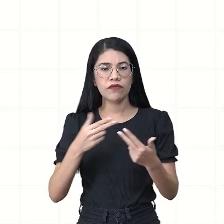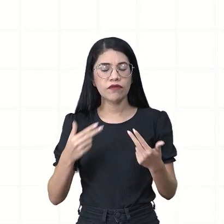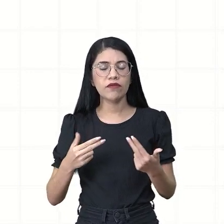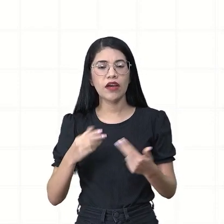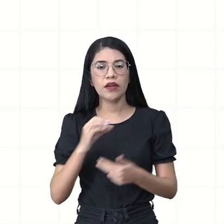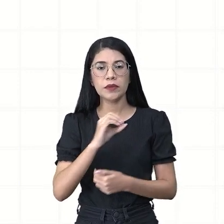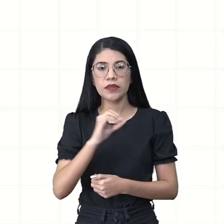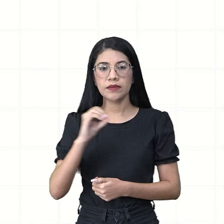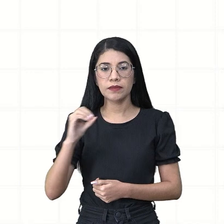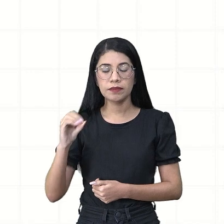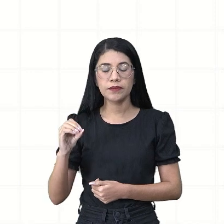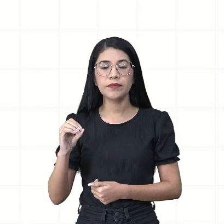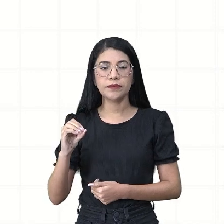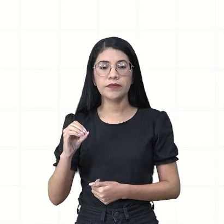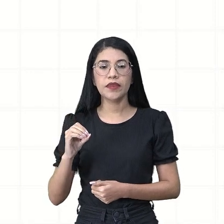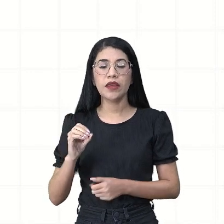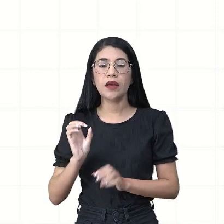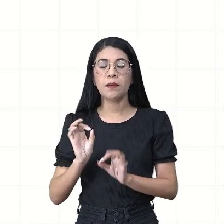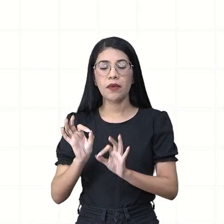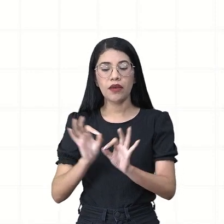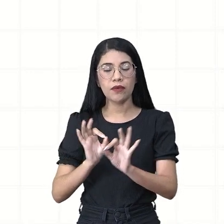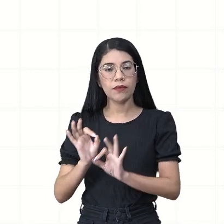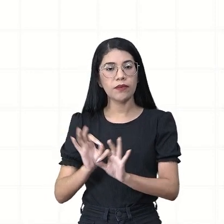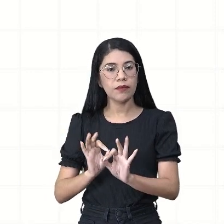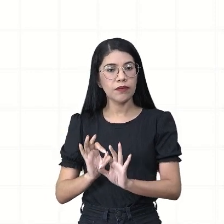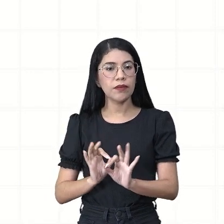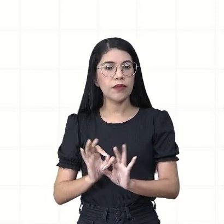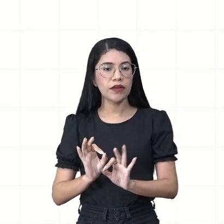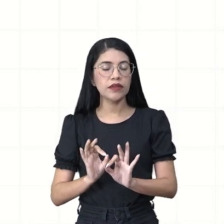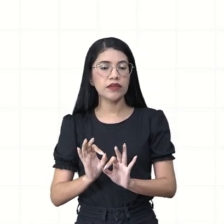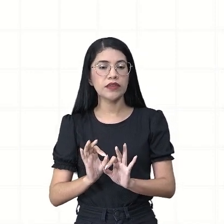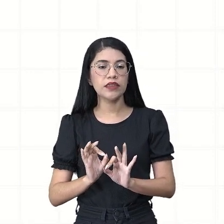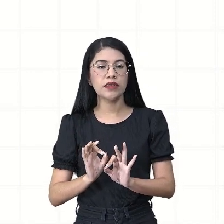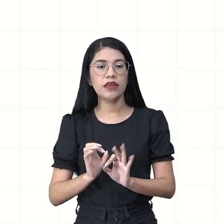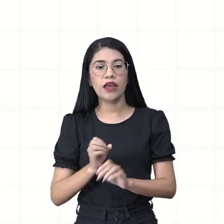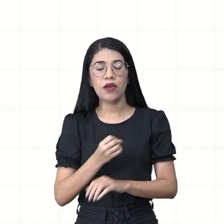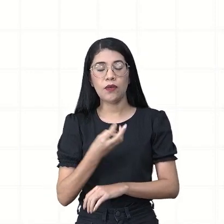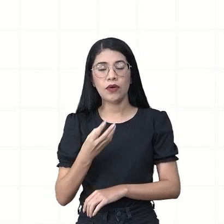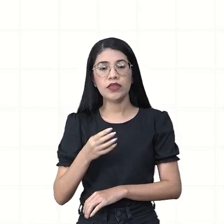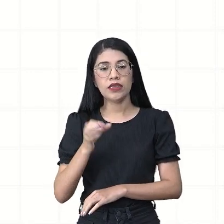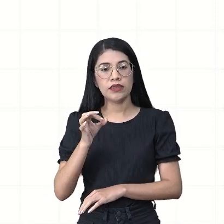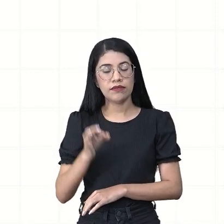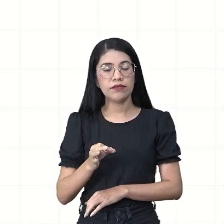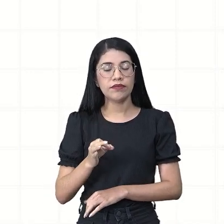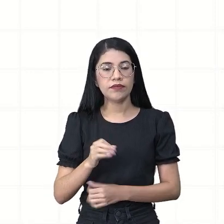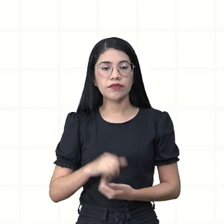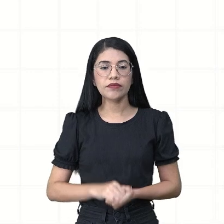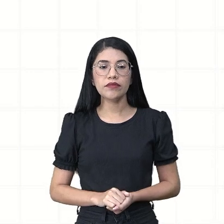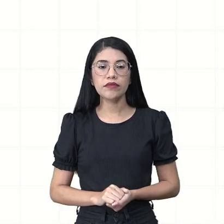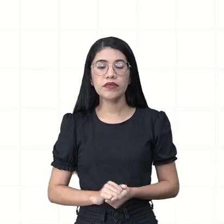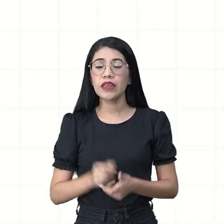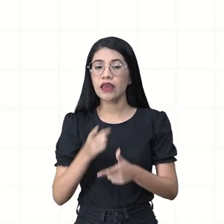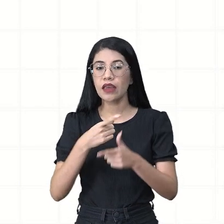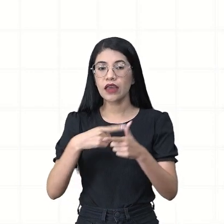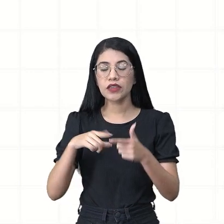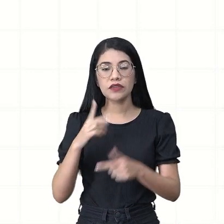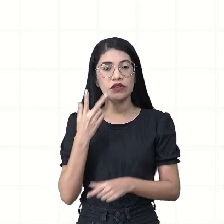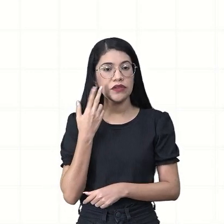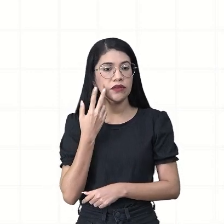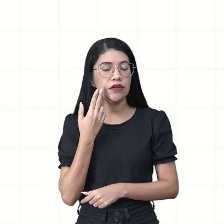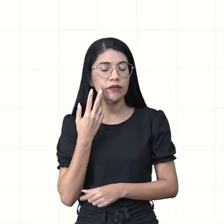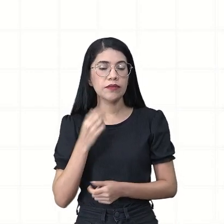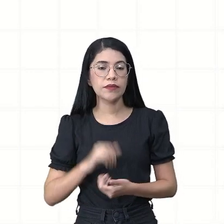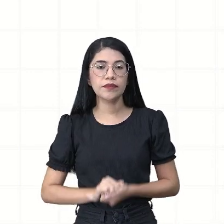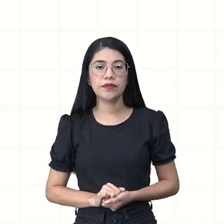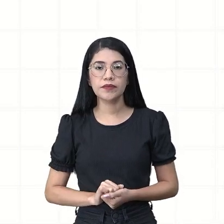Vá montando o número, né? Certinho, a quantidade de zero, e faça a divisão aí, né?